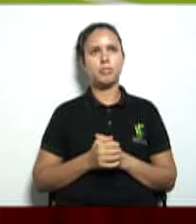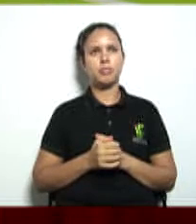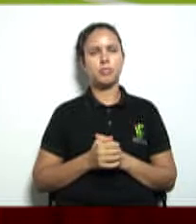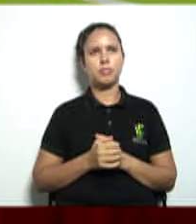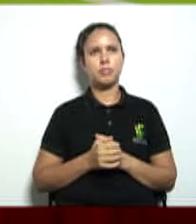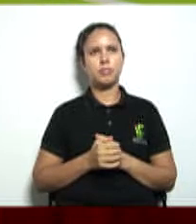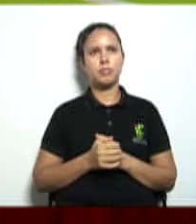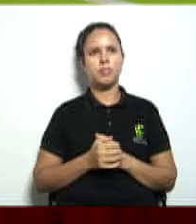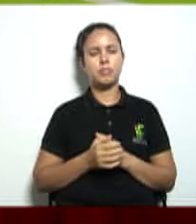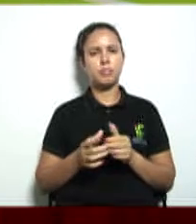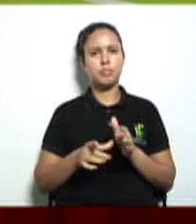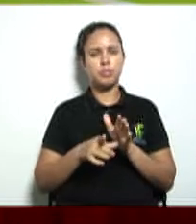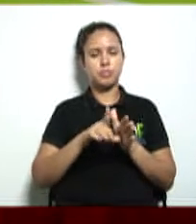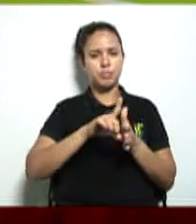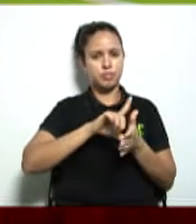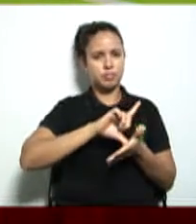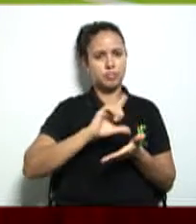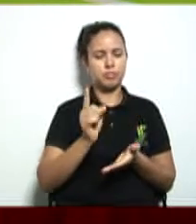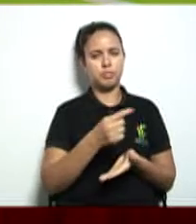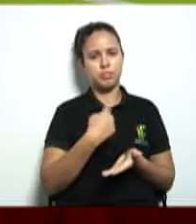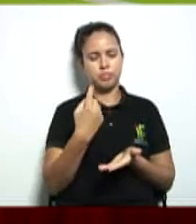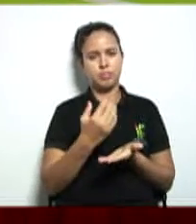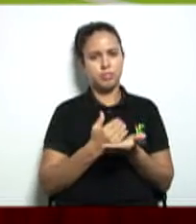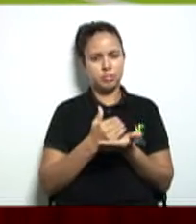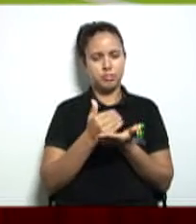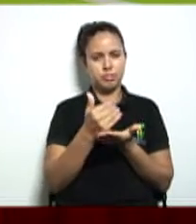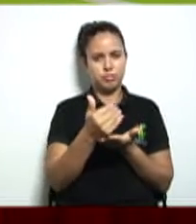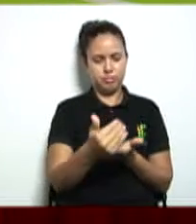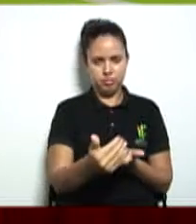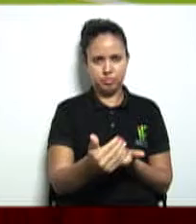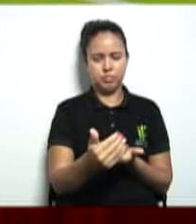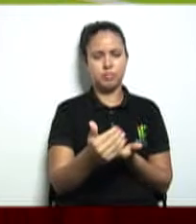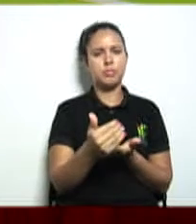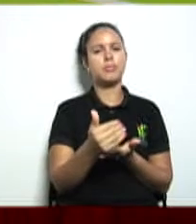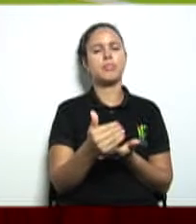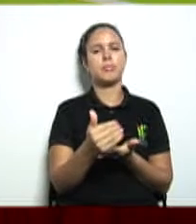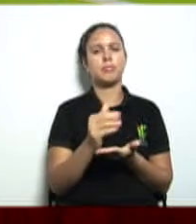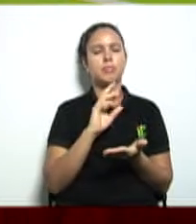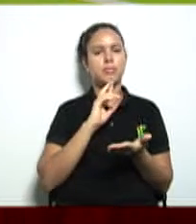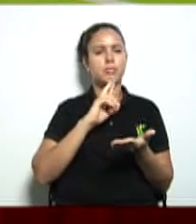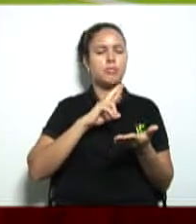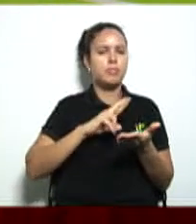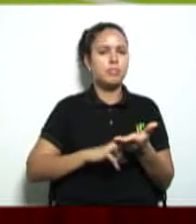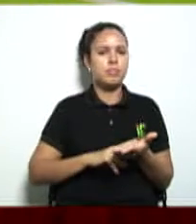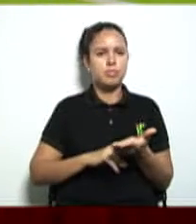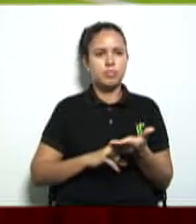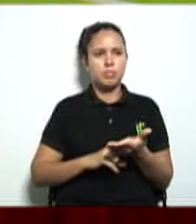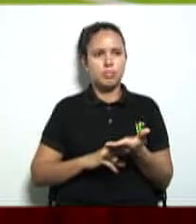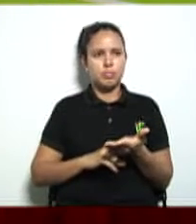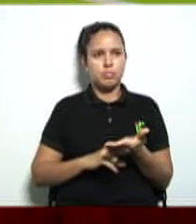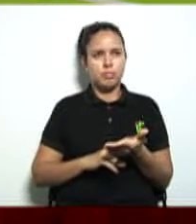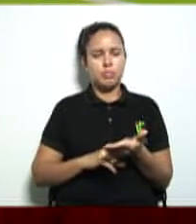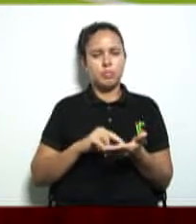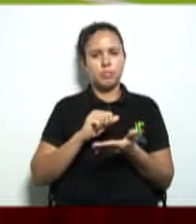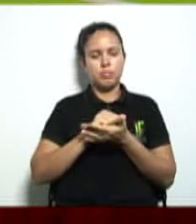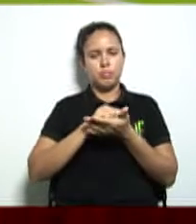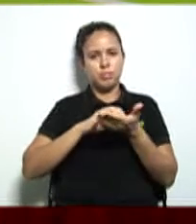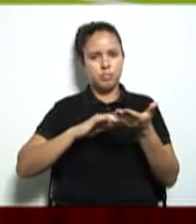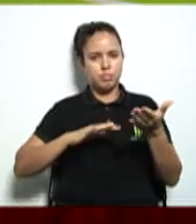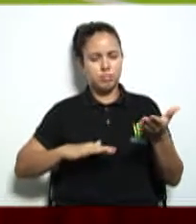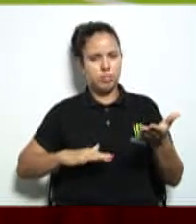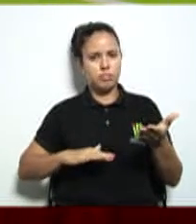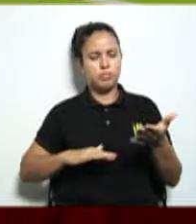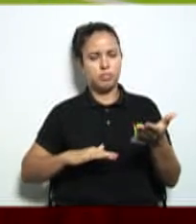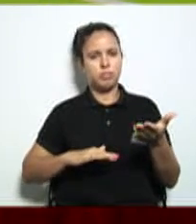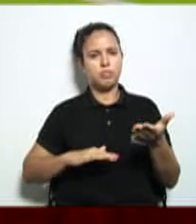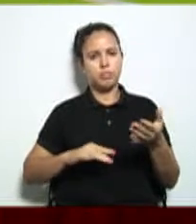Antes de nós começarmos a entrar efetivamente na correção das questões, né, da atividade proposta